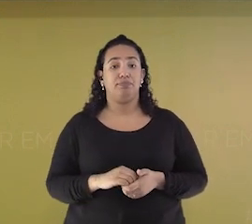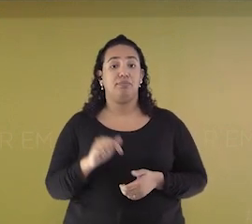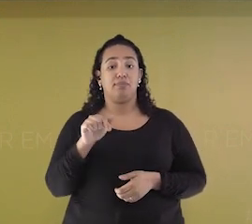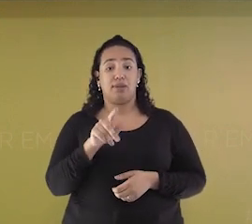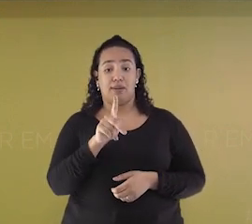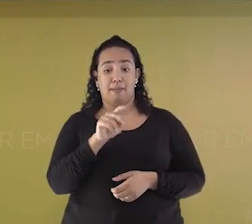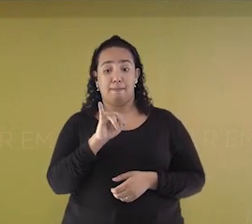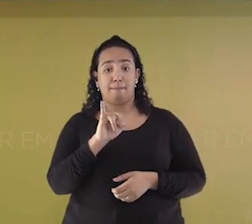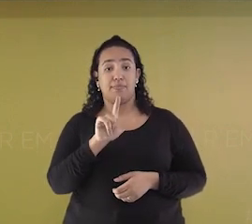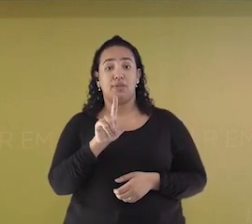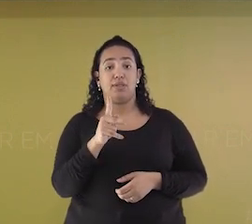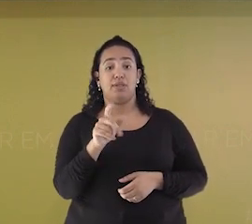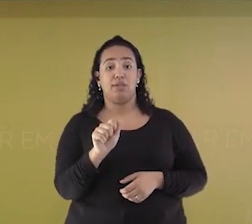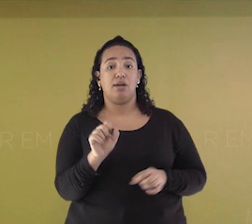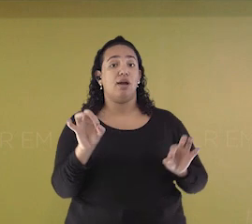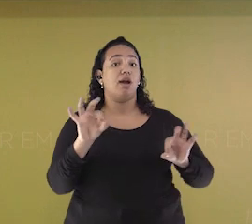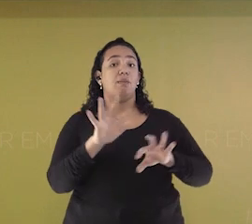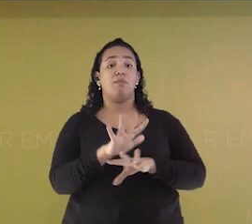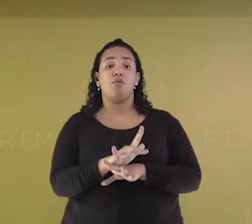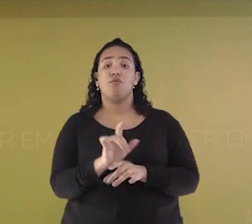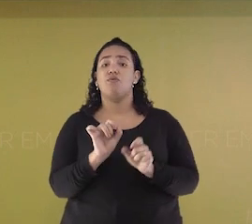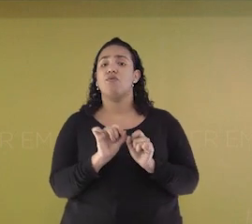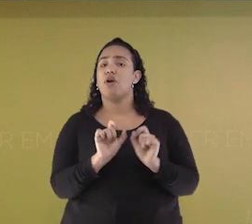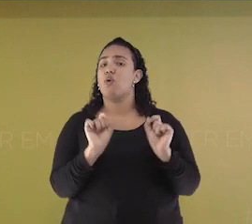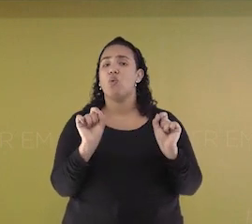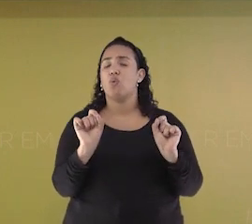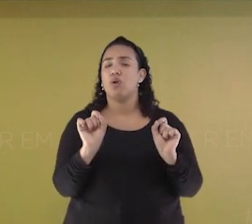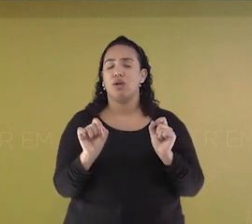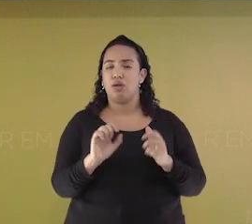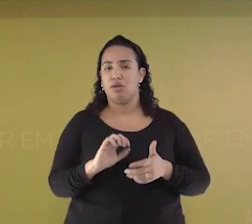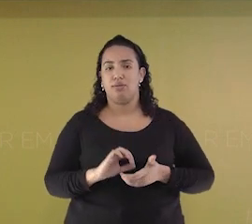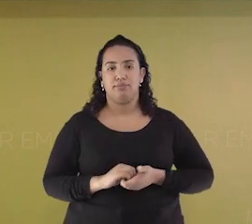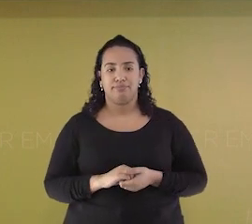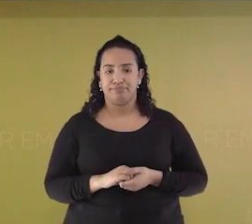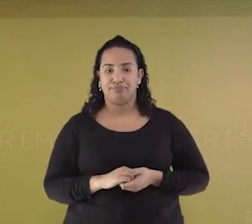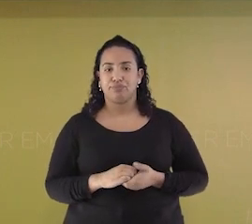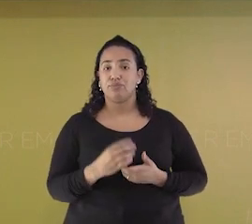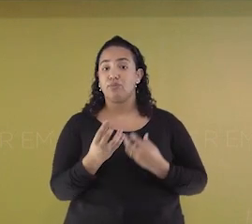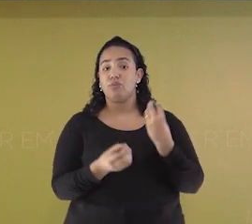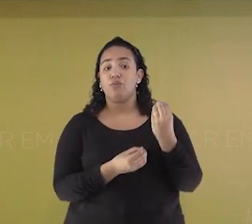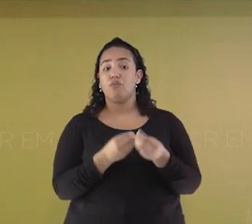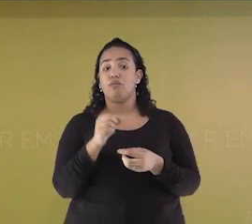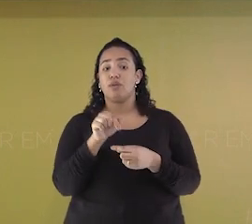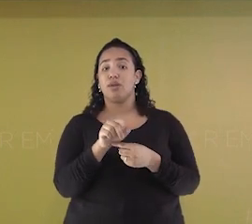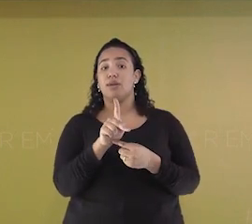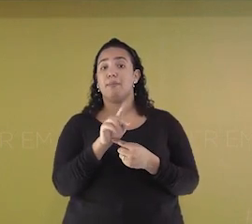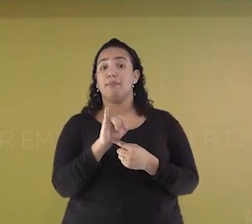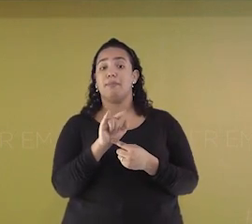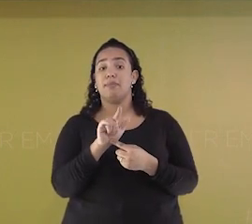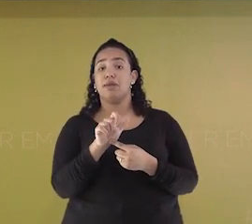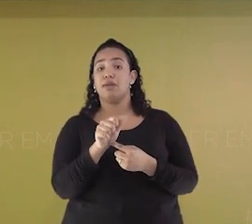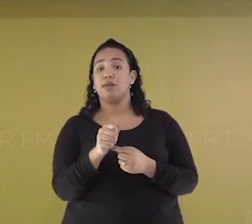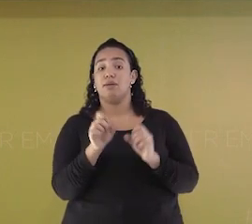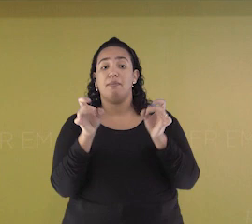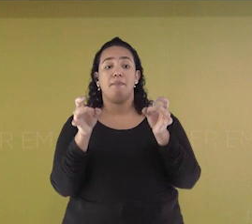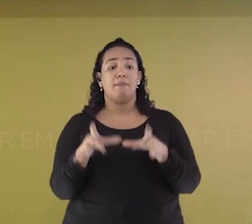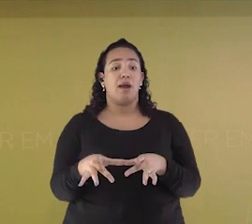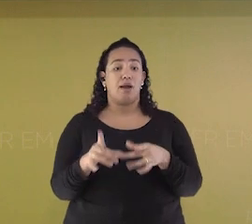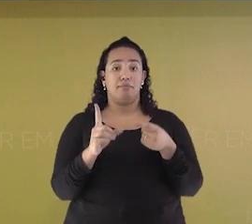a carga da pilha, o que fazer? Qual a maneira correta de descartar essas